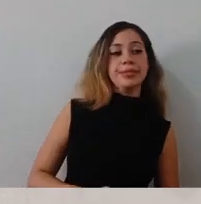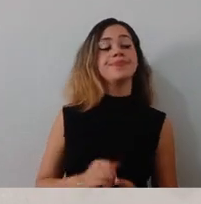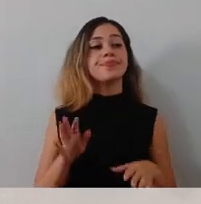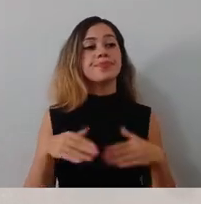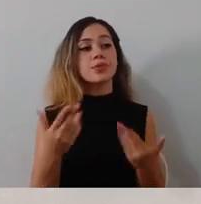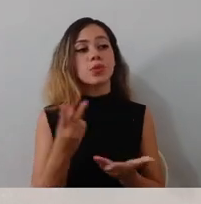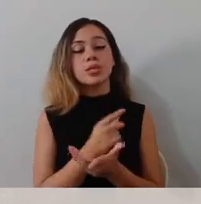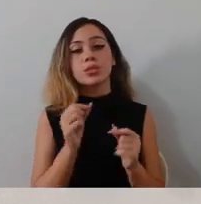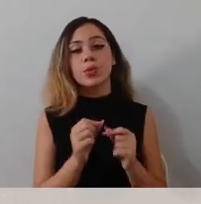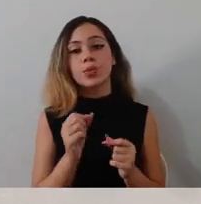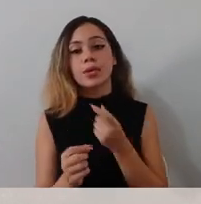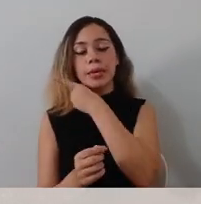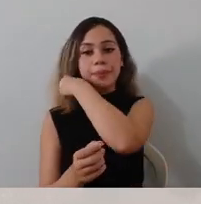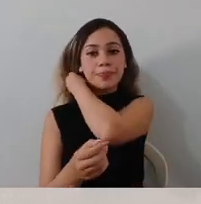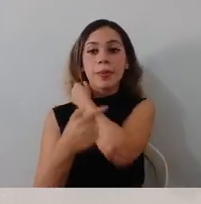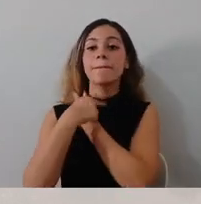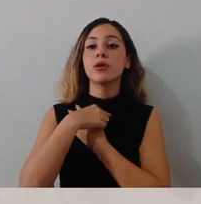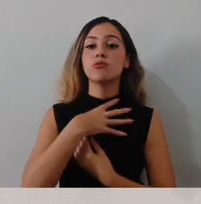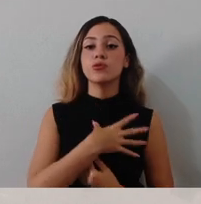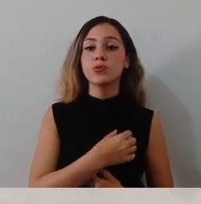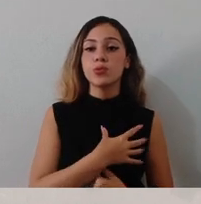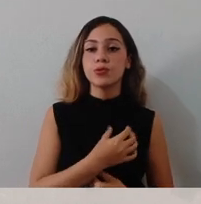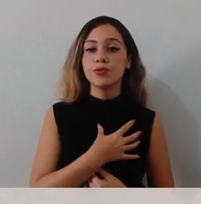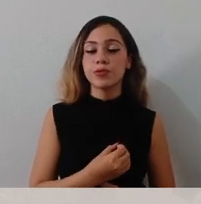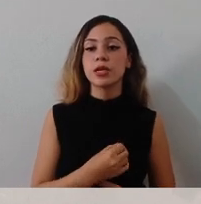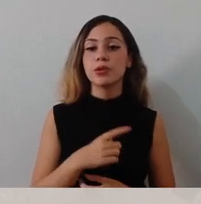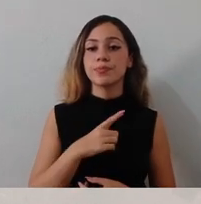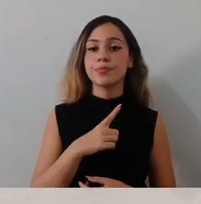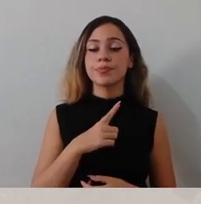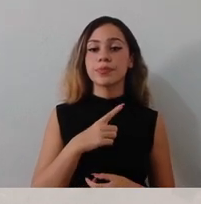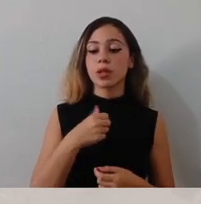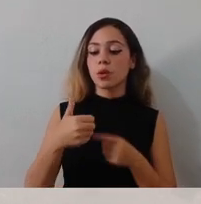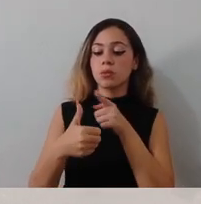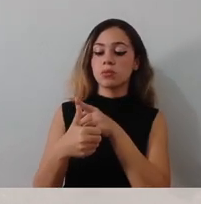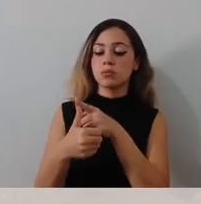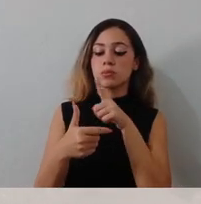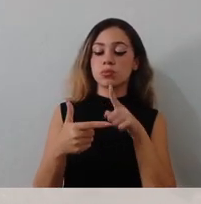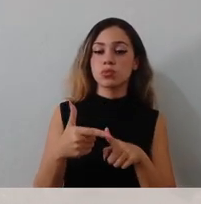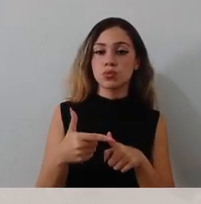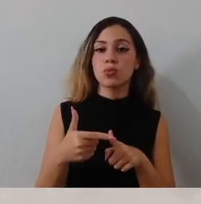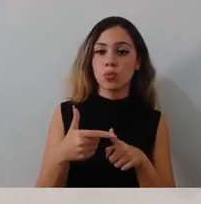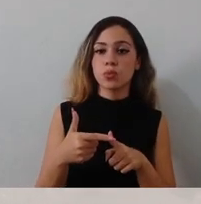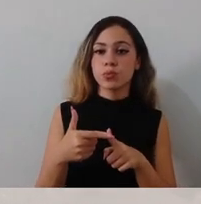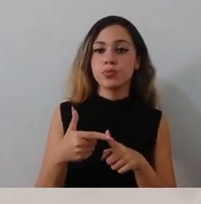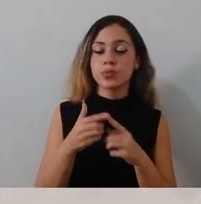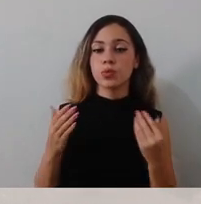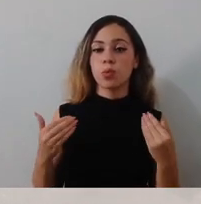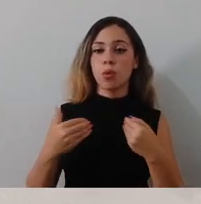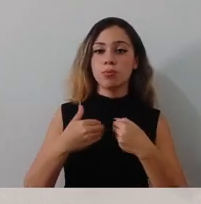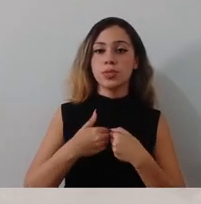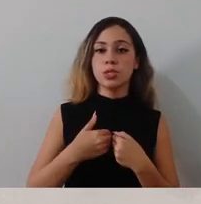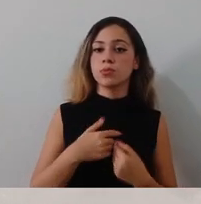pra gente. Então, meus filhos, eles são nível de suporte 2, eram não